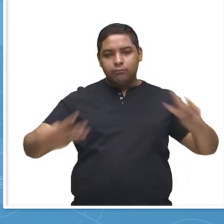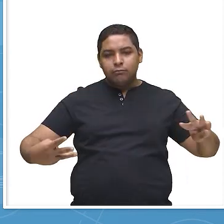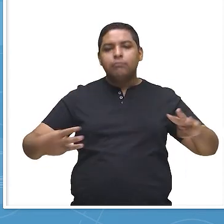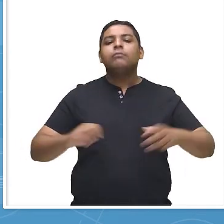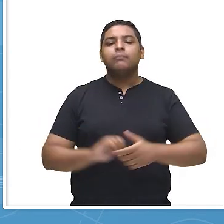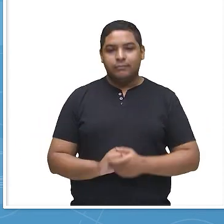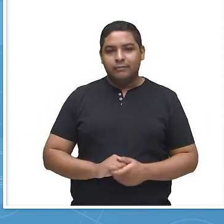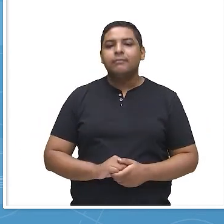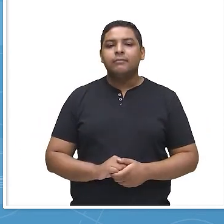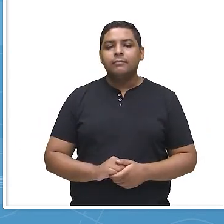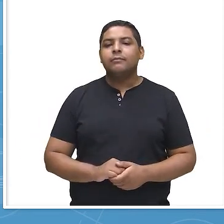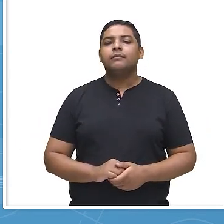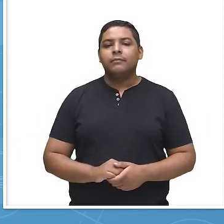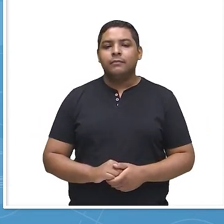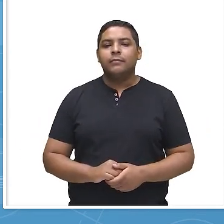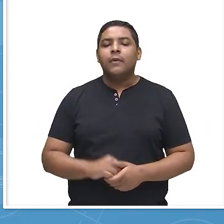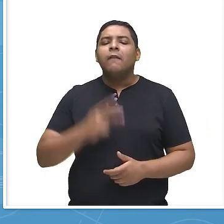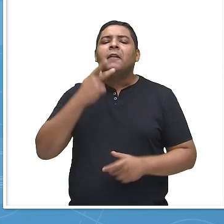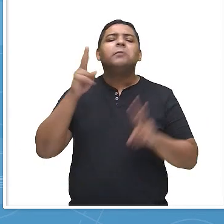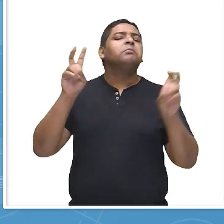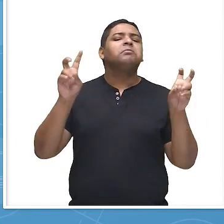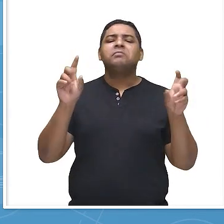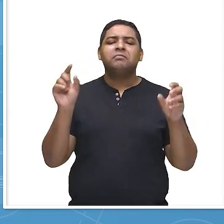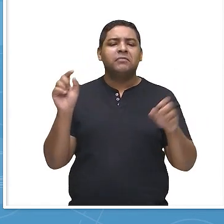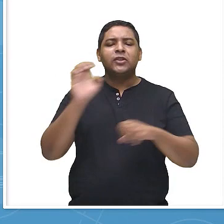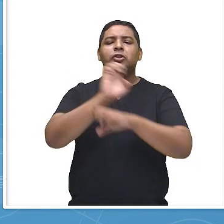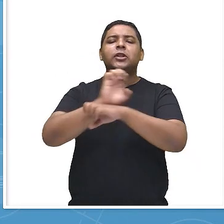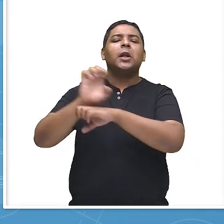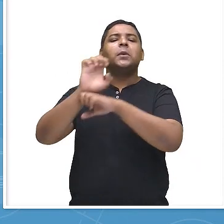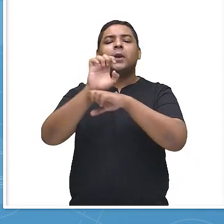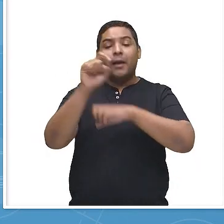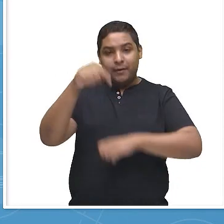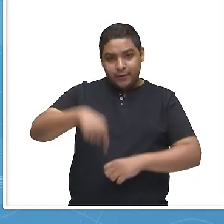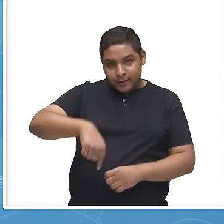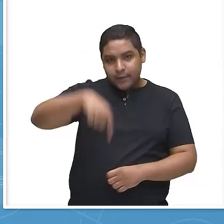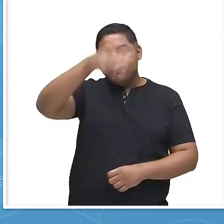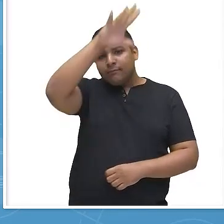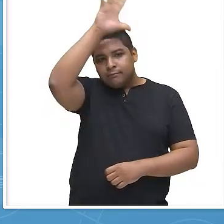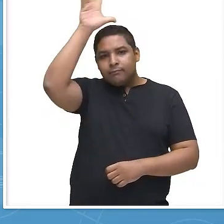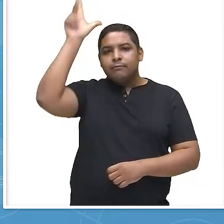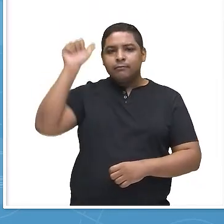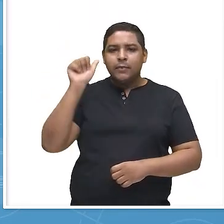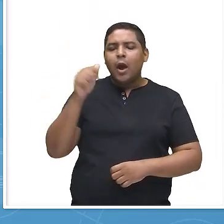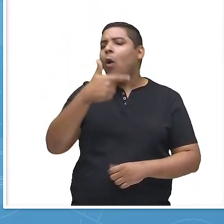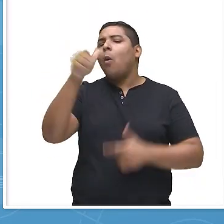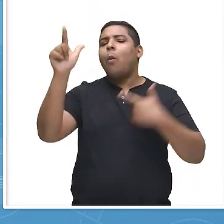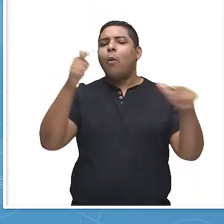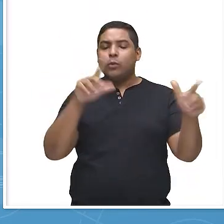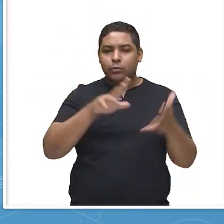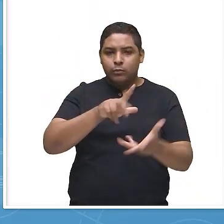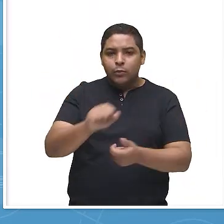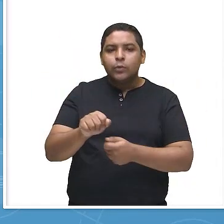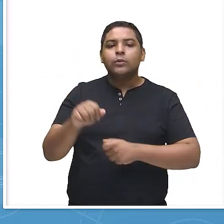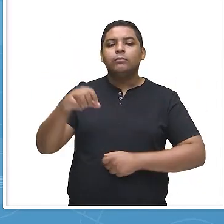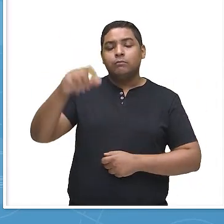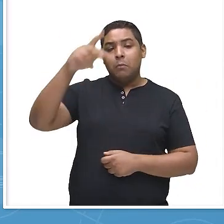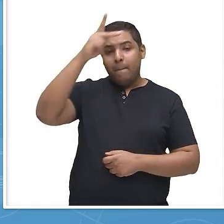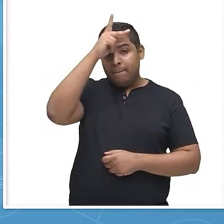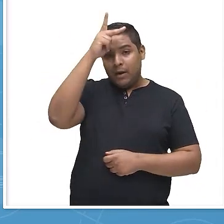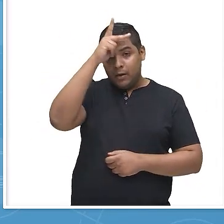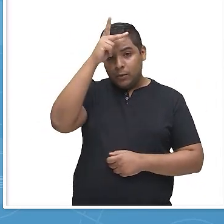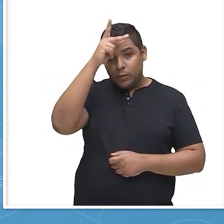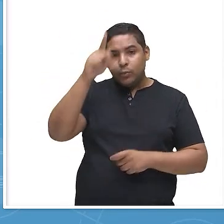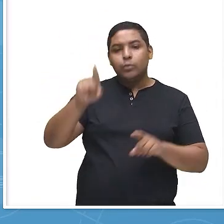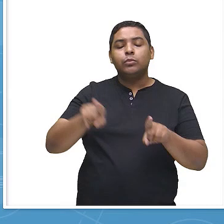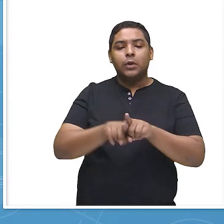estou falando. Estamos falando do nosso lugar aqui no Amazonas, mas tem outros lugares no mundo. Machu Picchu, no Peru, a